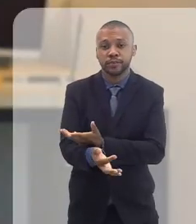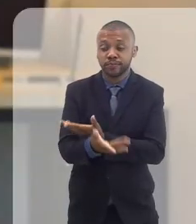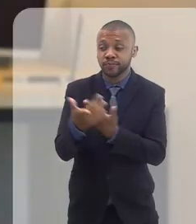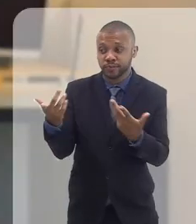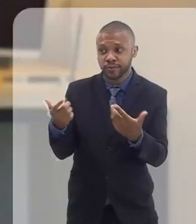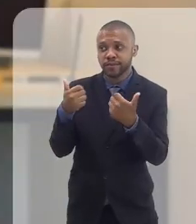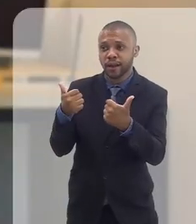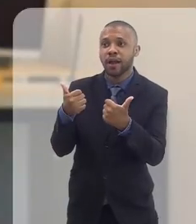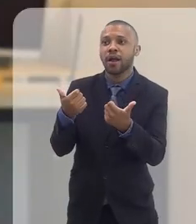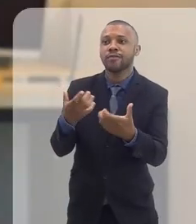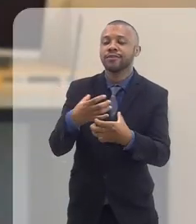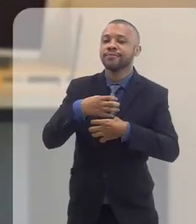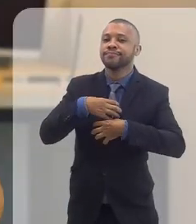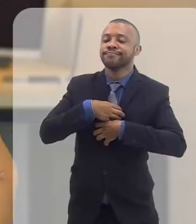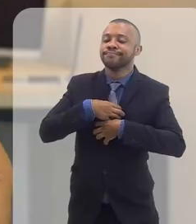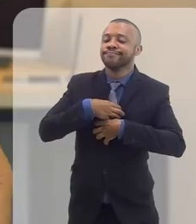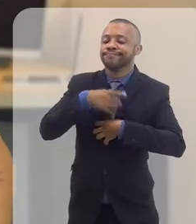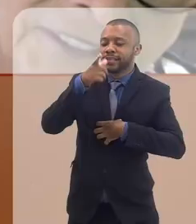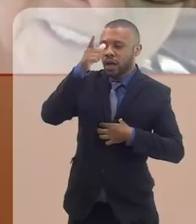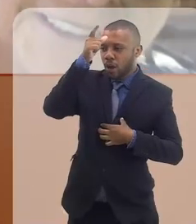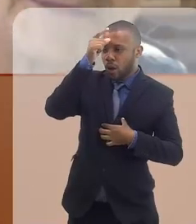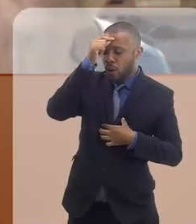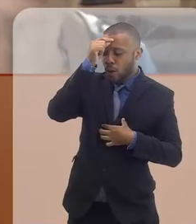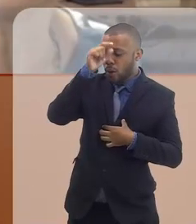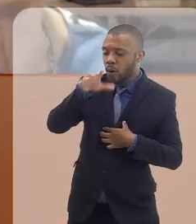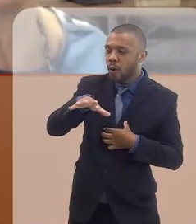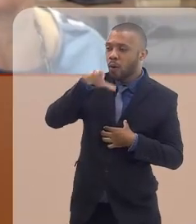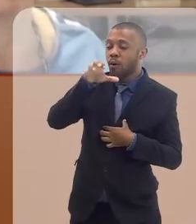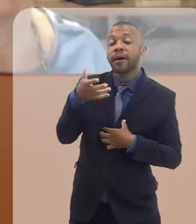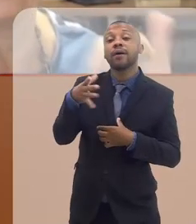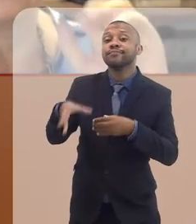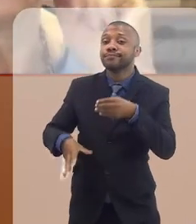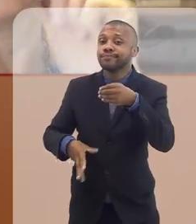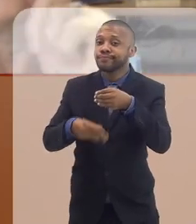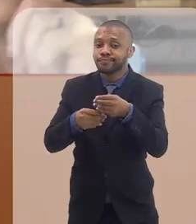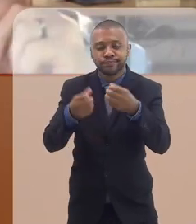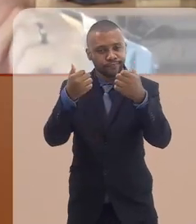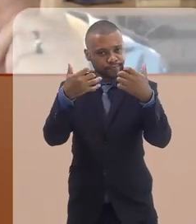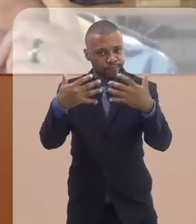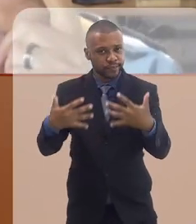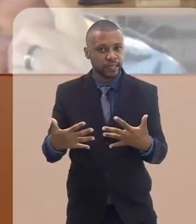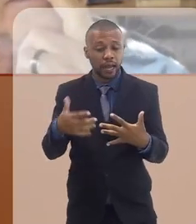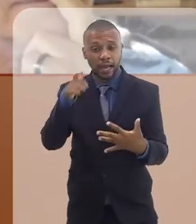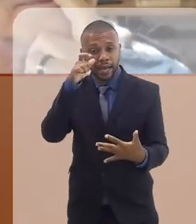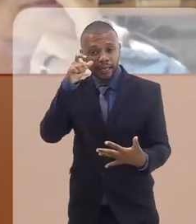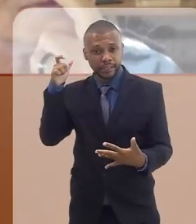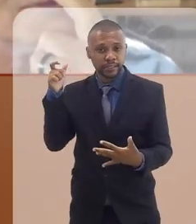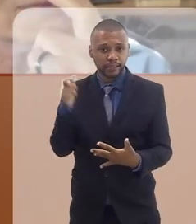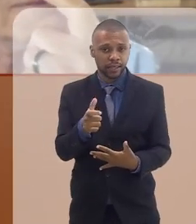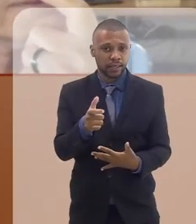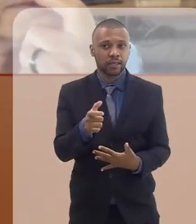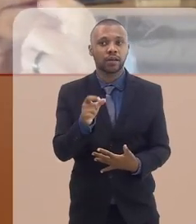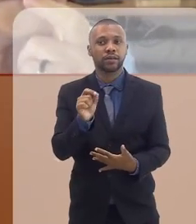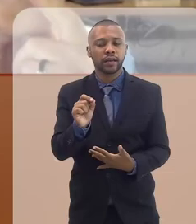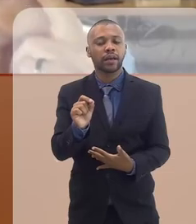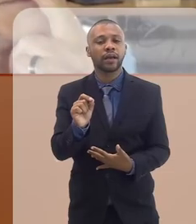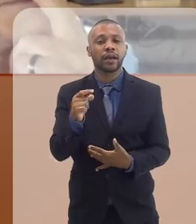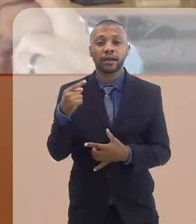e vou deixar você respirar só para fazer um comentário. Porque é